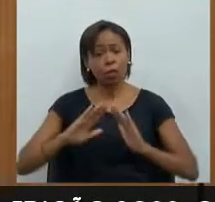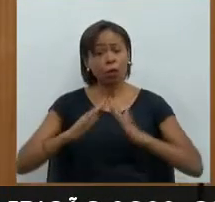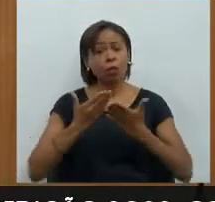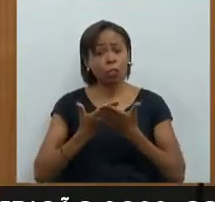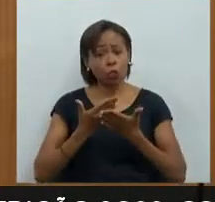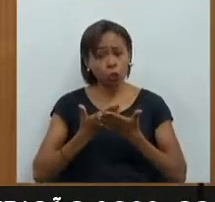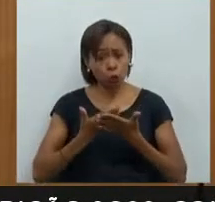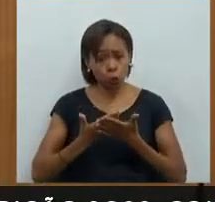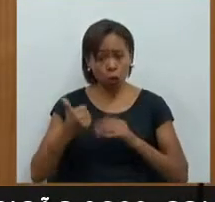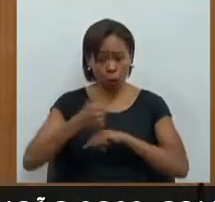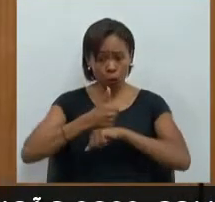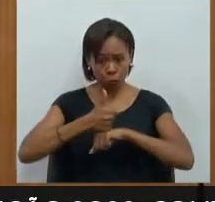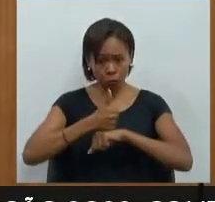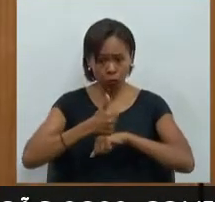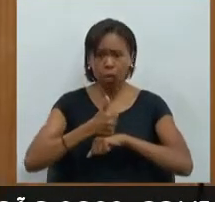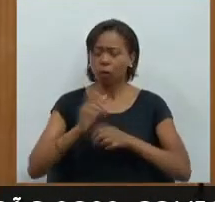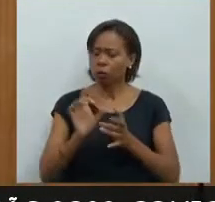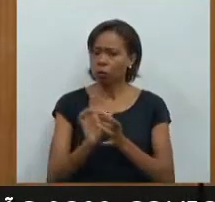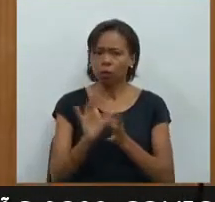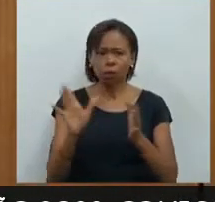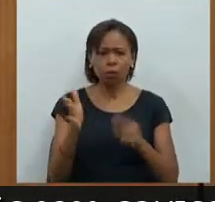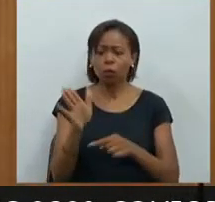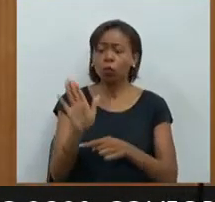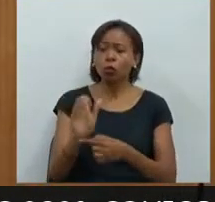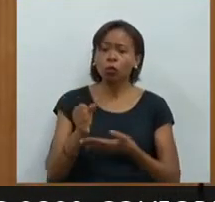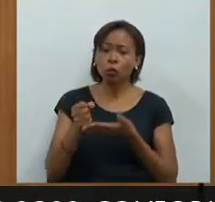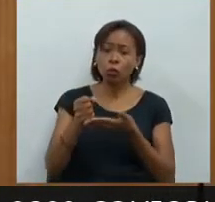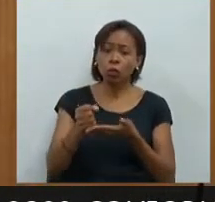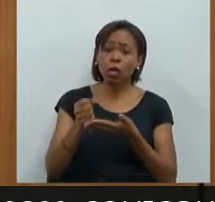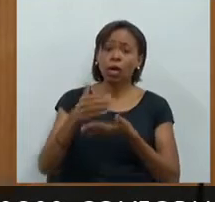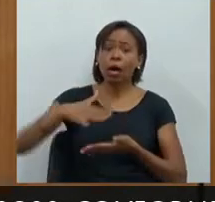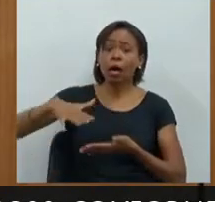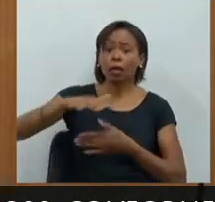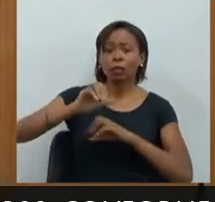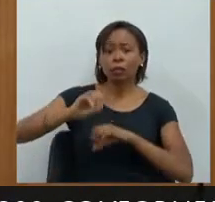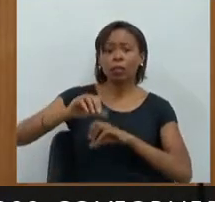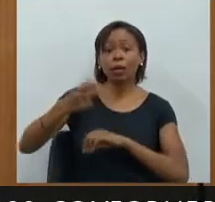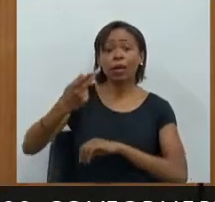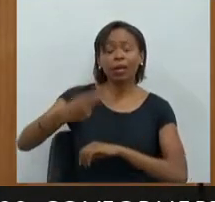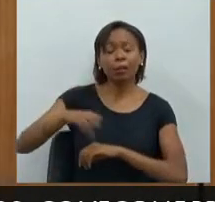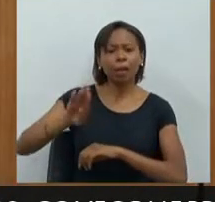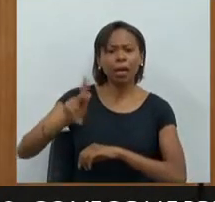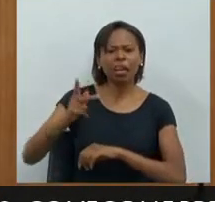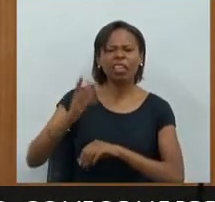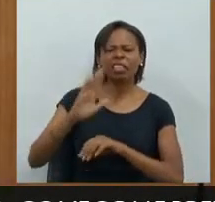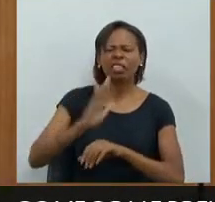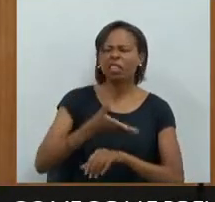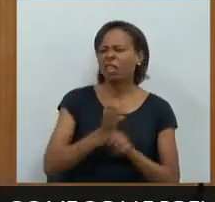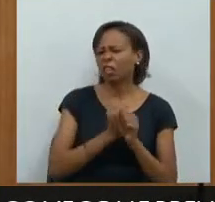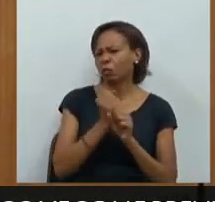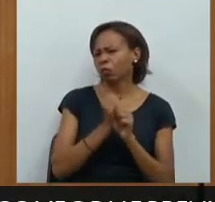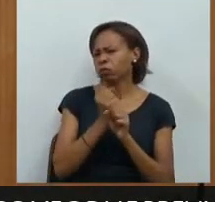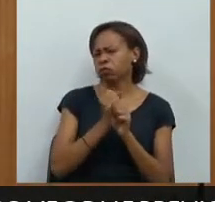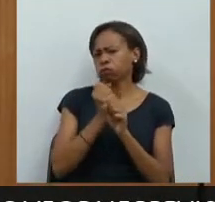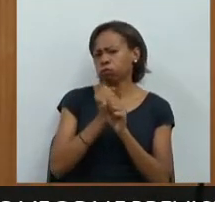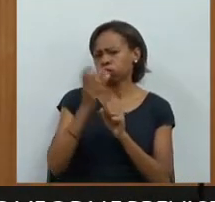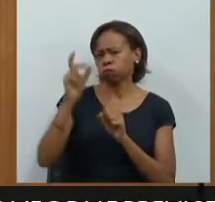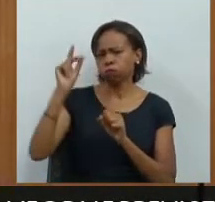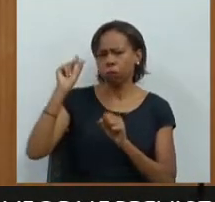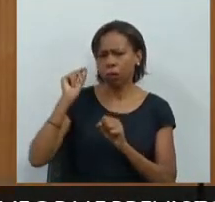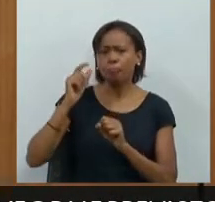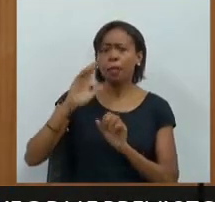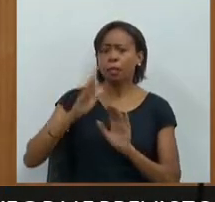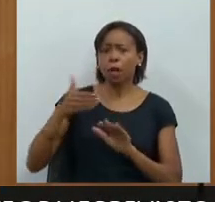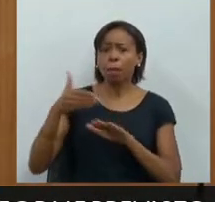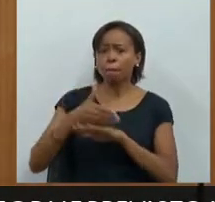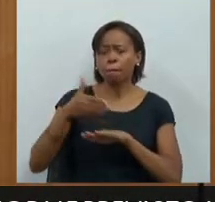disposição da educação daqui de Belo Horizonte há muitos anos. Nós participamos de vários